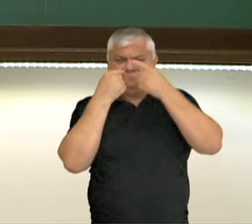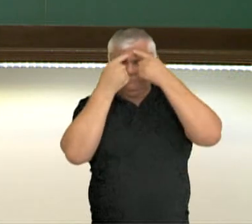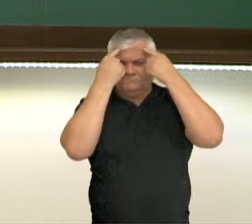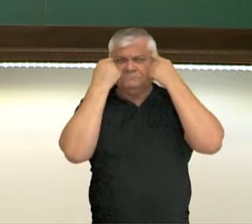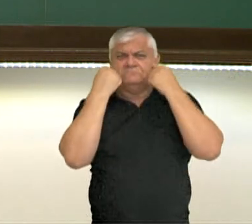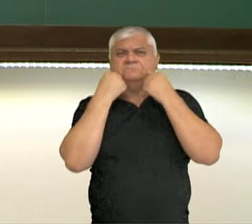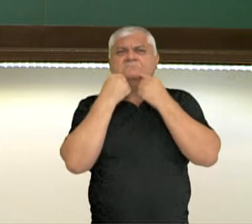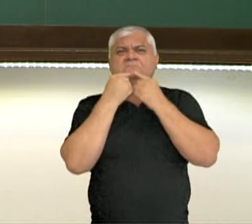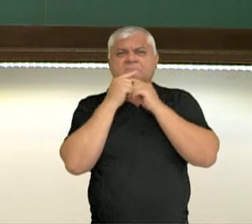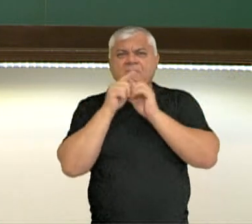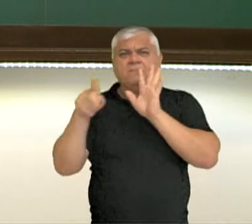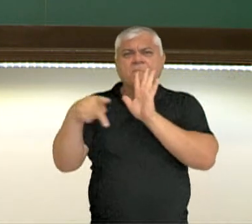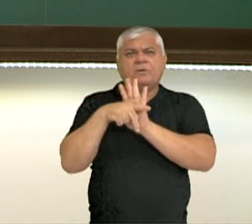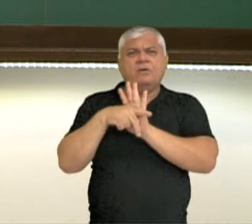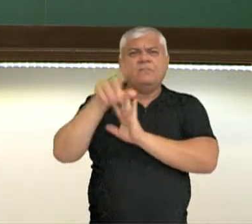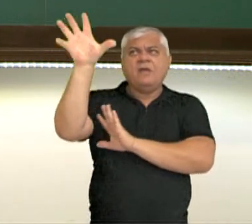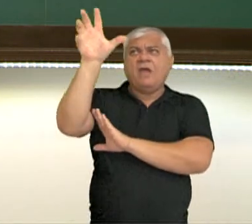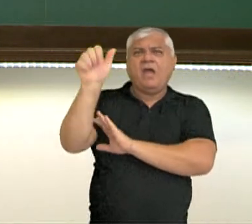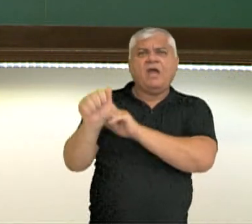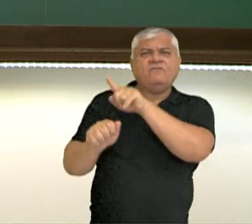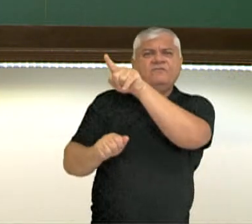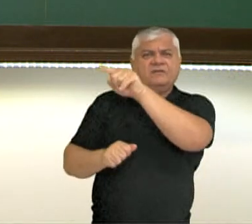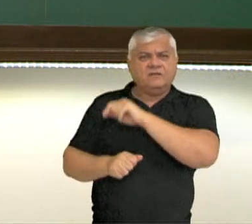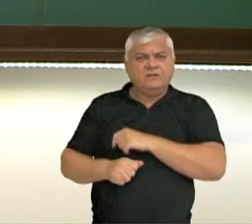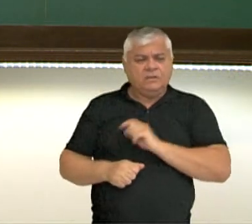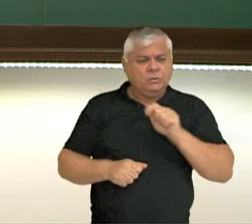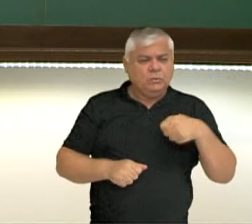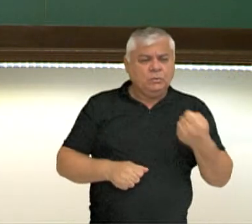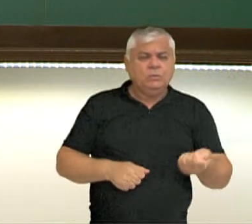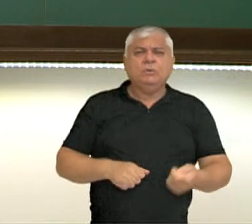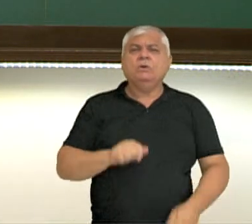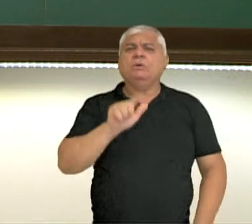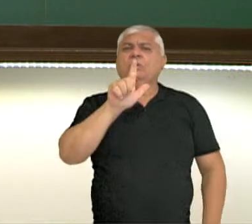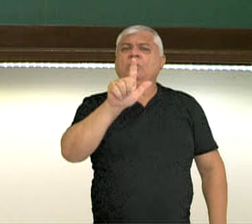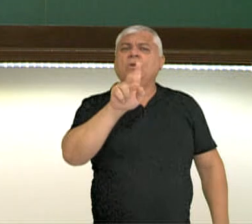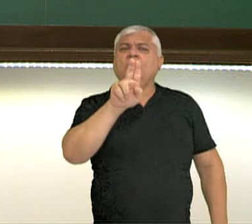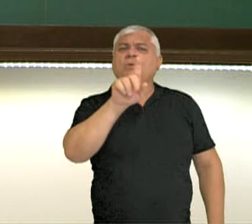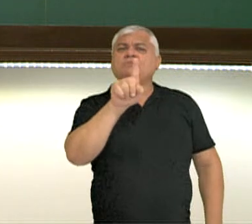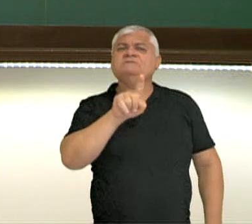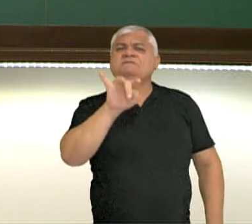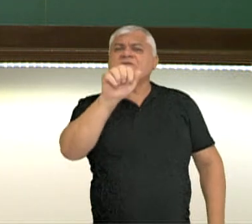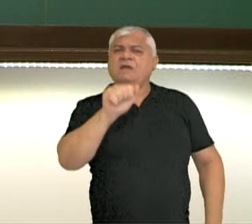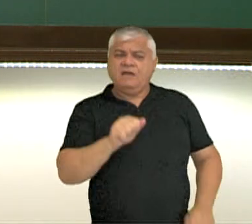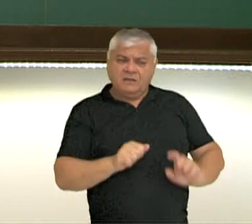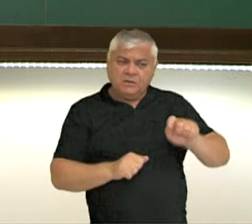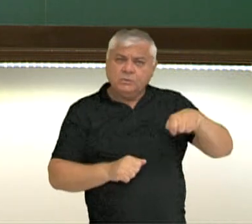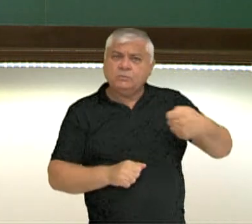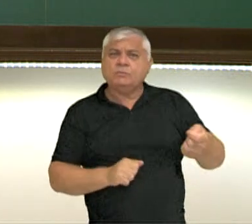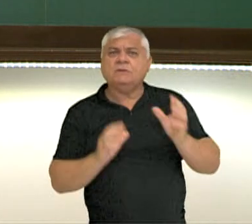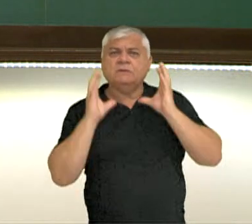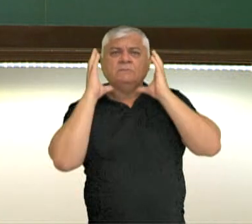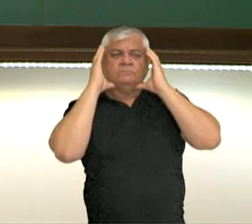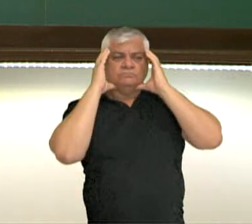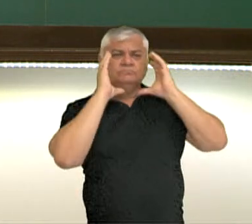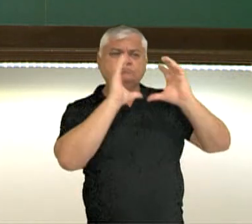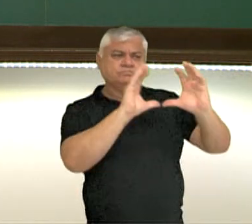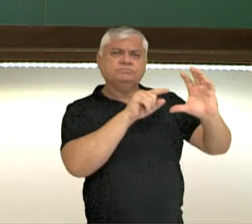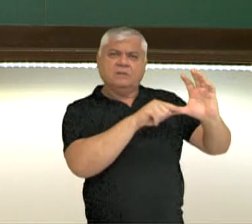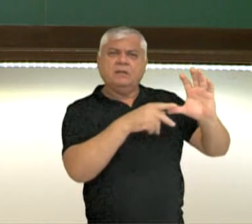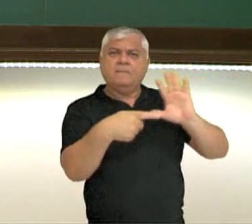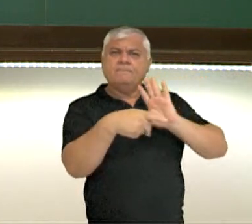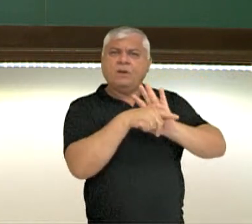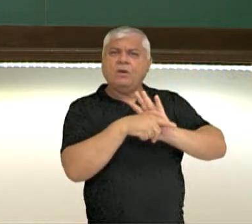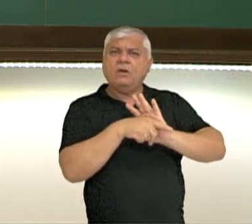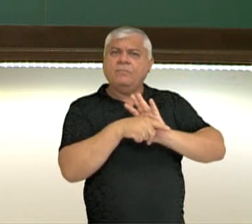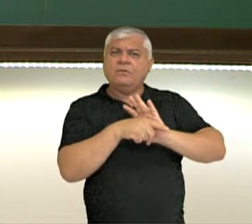uma africana. Luzia, que é o nome dado, né, carinhosamente para essa cabeça, ela tinha origem